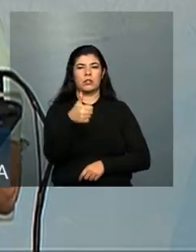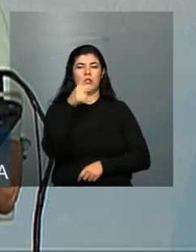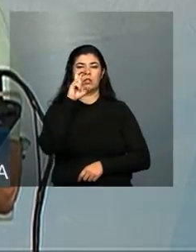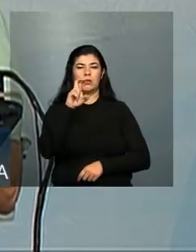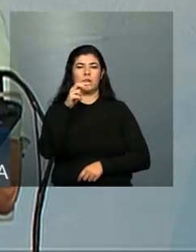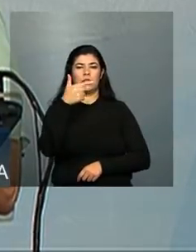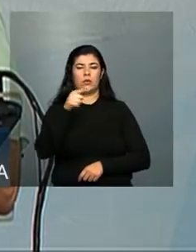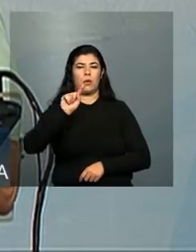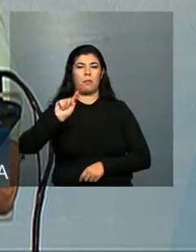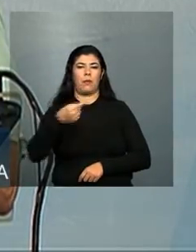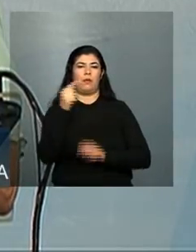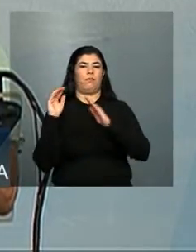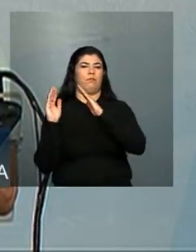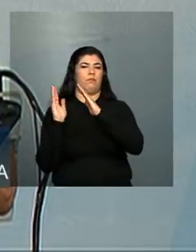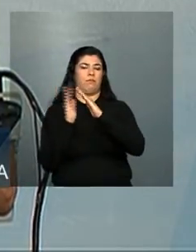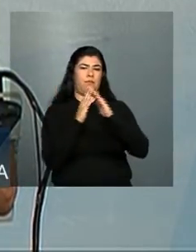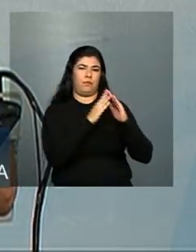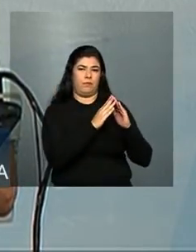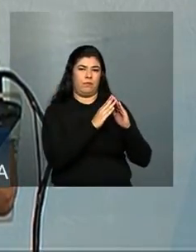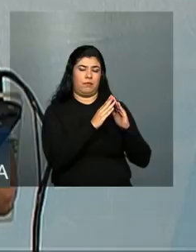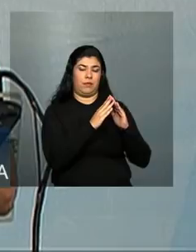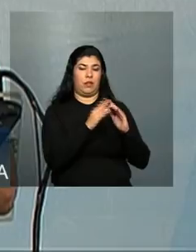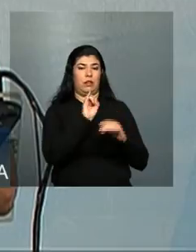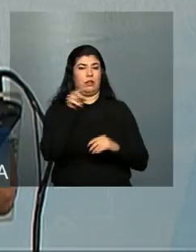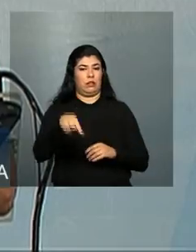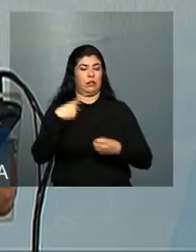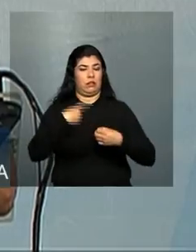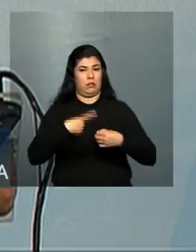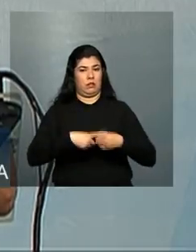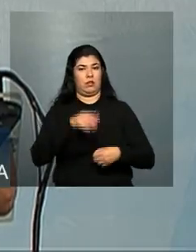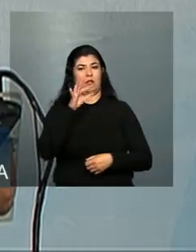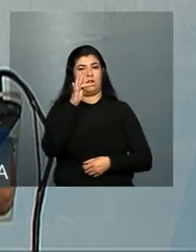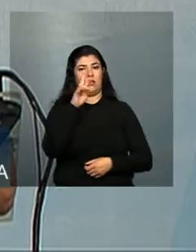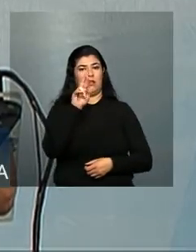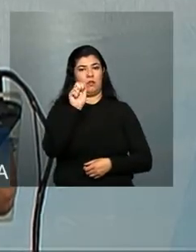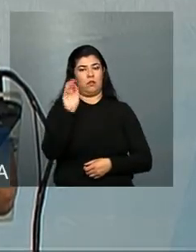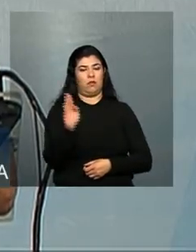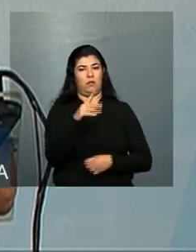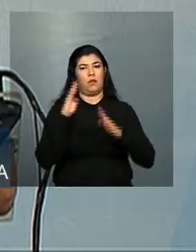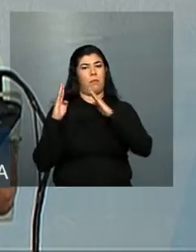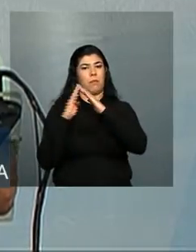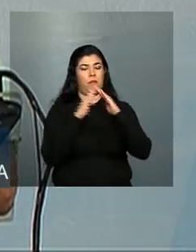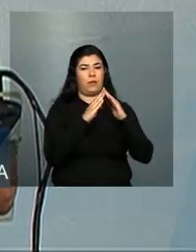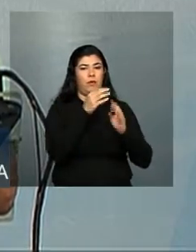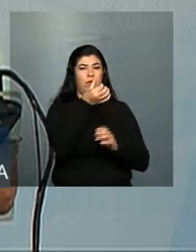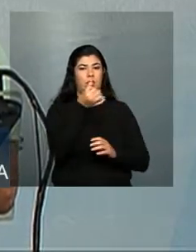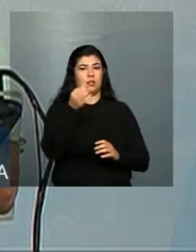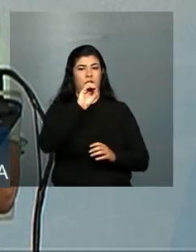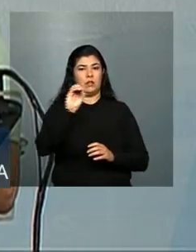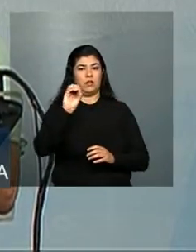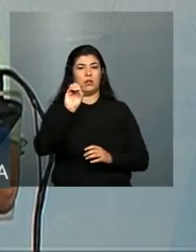mil moradias. Se aqui em Feira de Santana moram 600 mil pessoas, vai